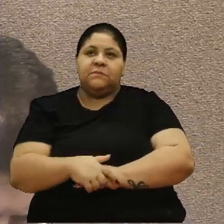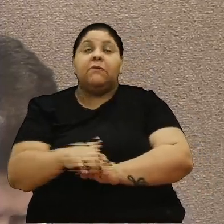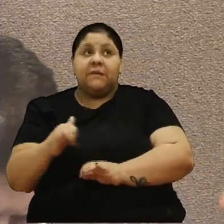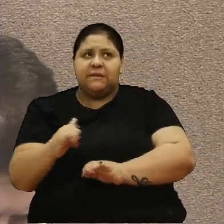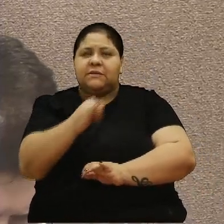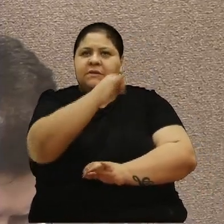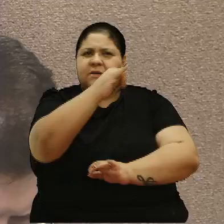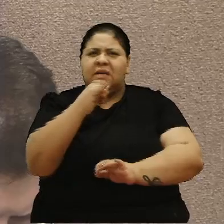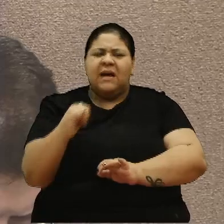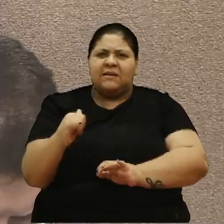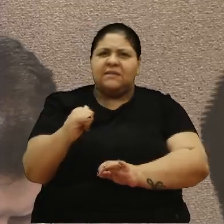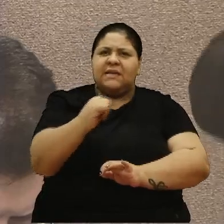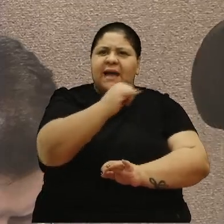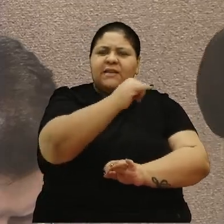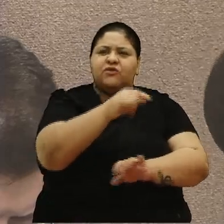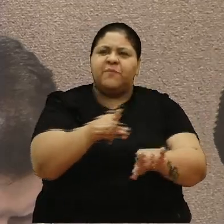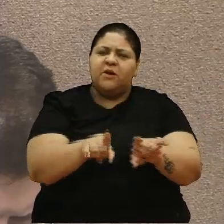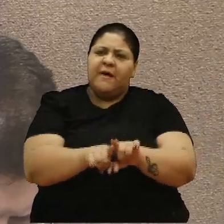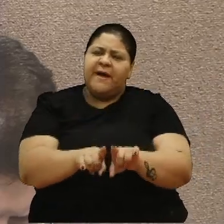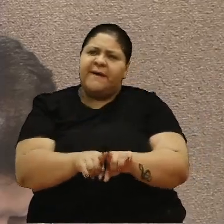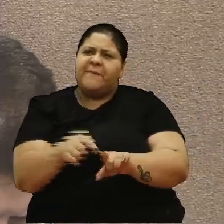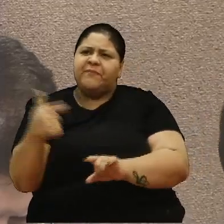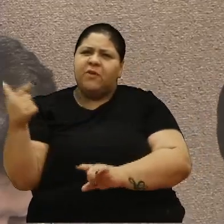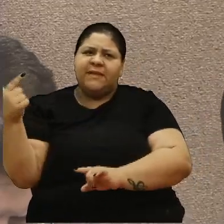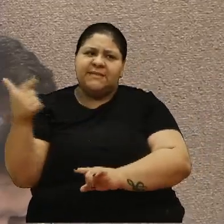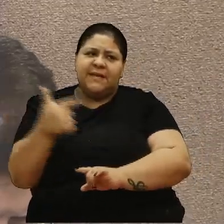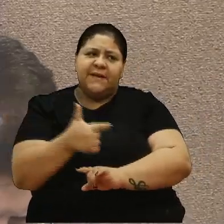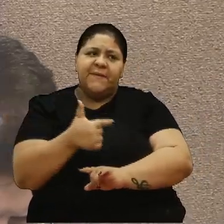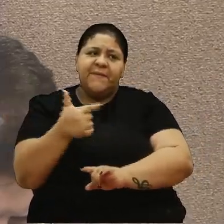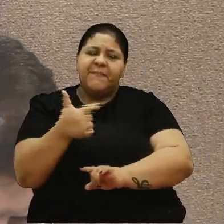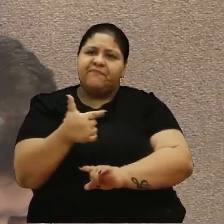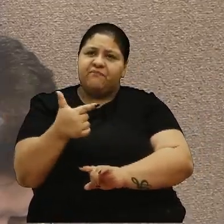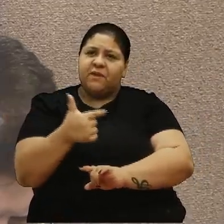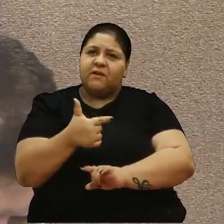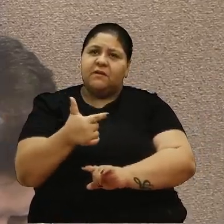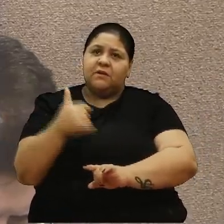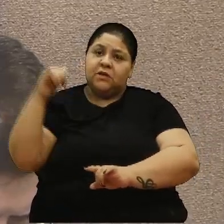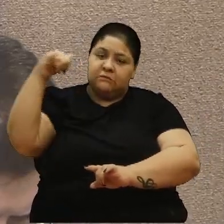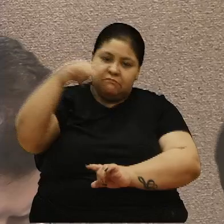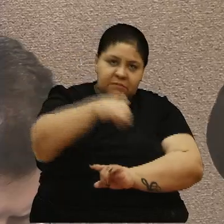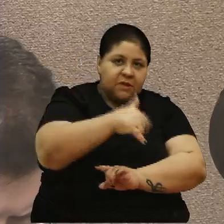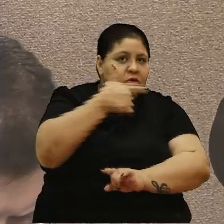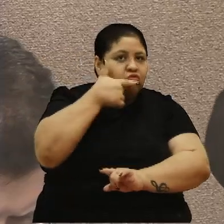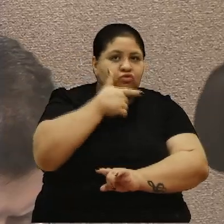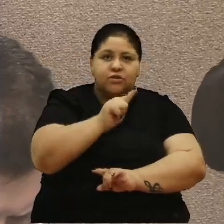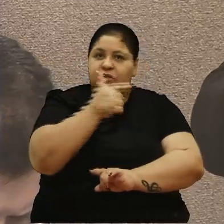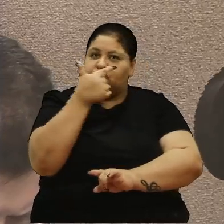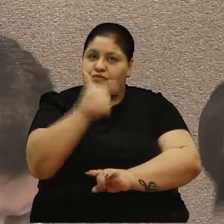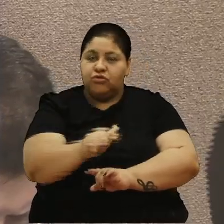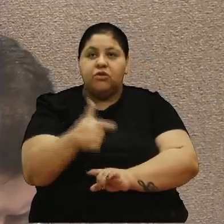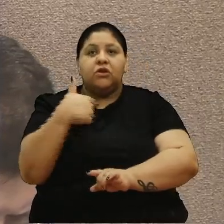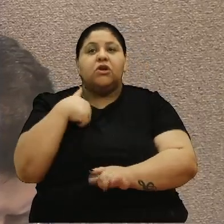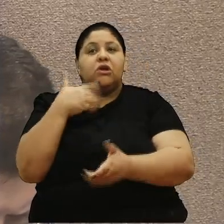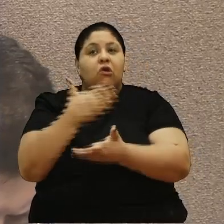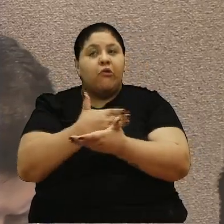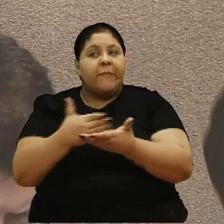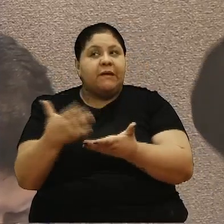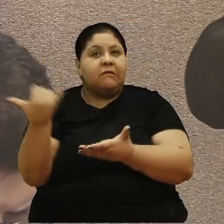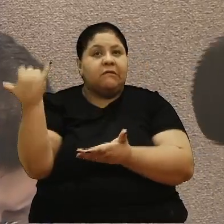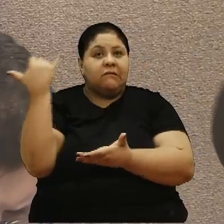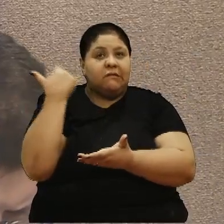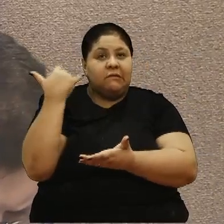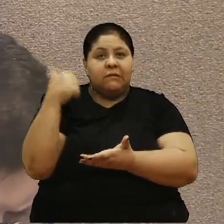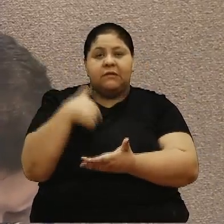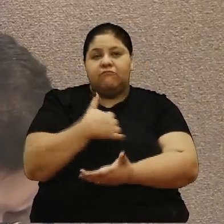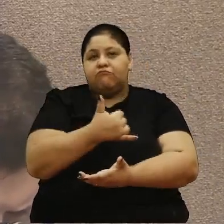Todos já começaram a ficar com medo. Segunda tentativa, o piloto não conseguiu aterrissar novamente. E aí eu começo a ouvir comentários. Algo que me